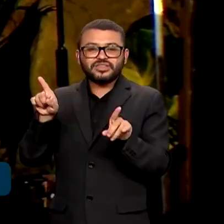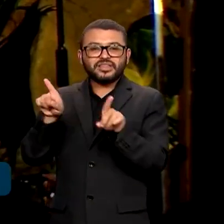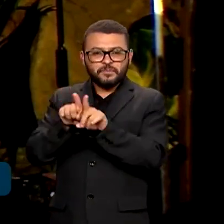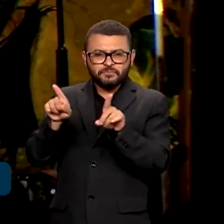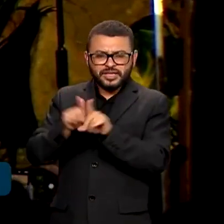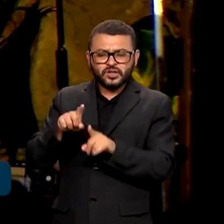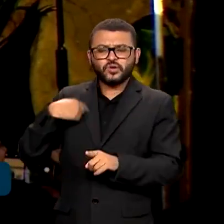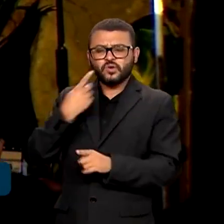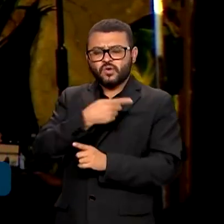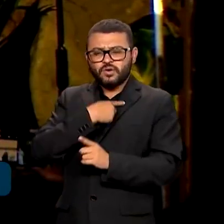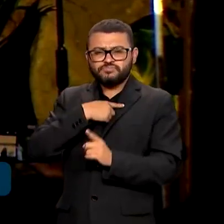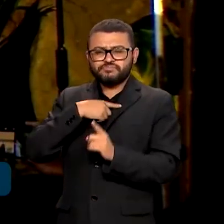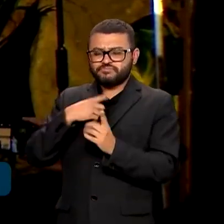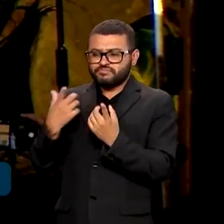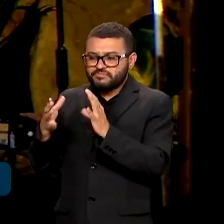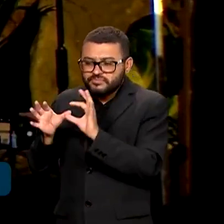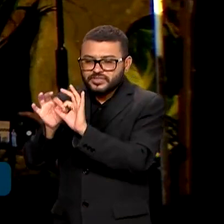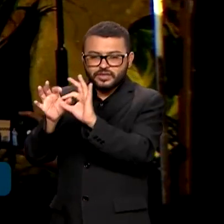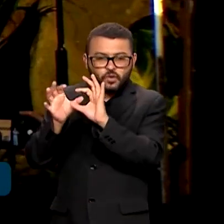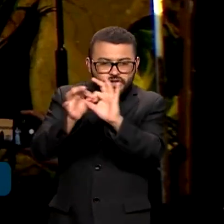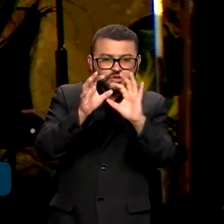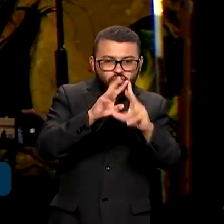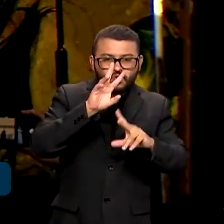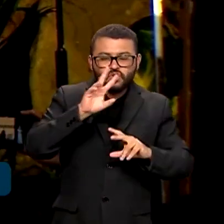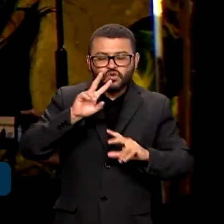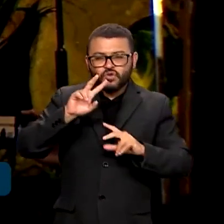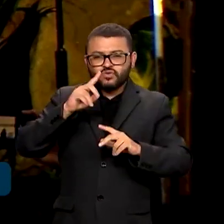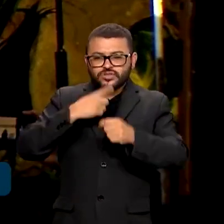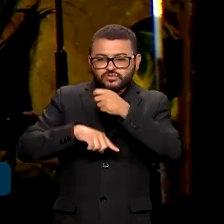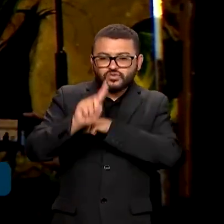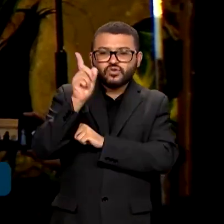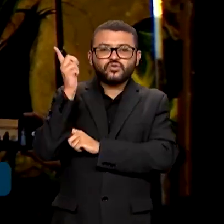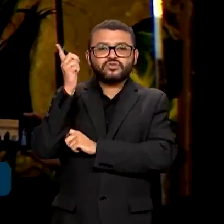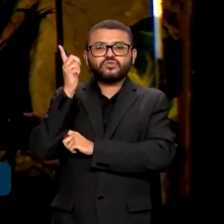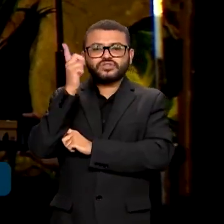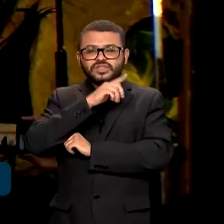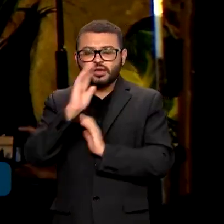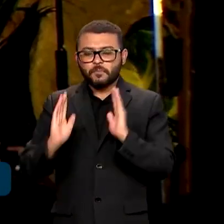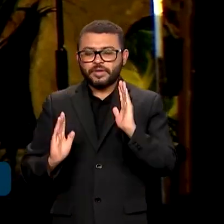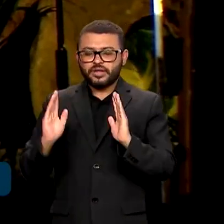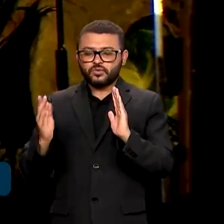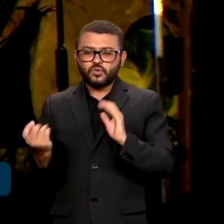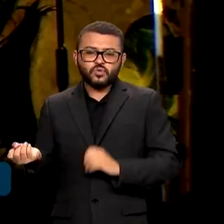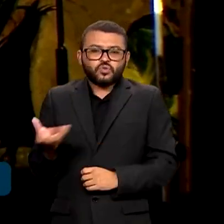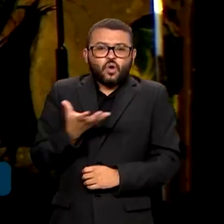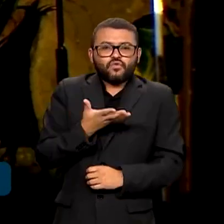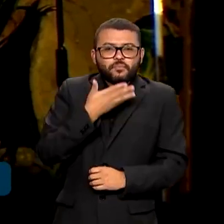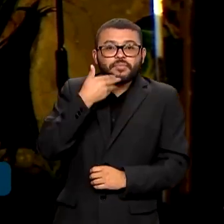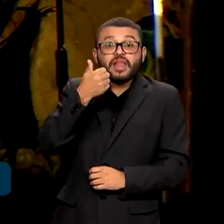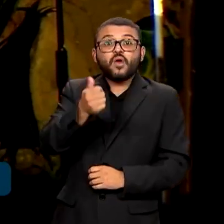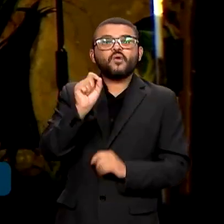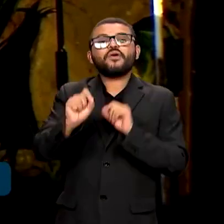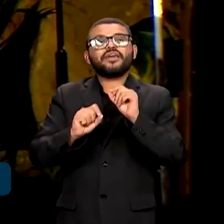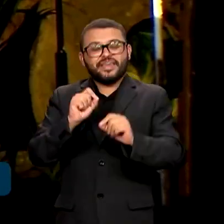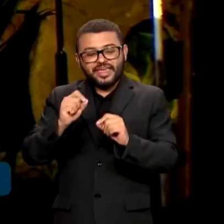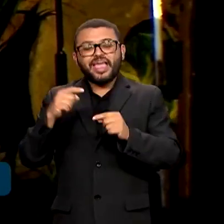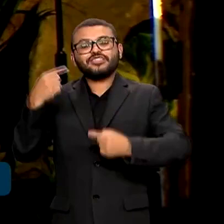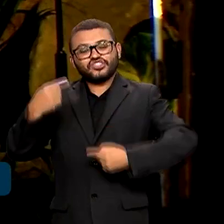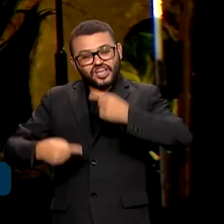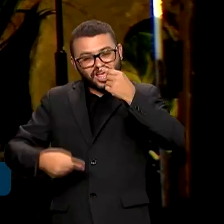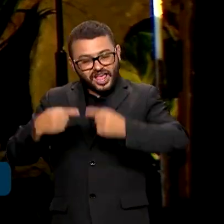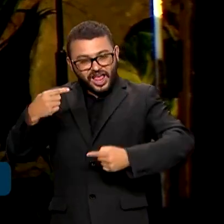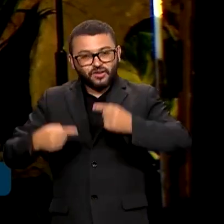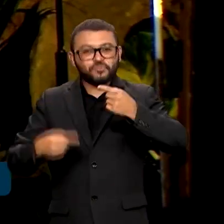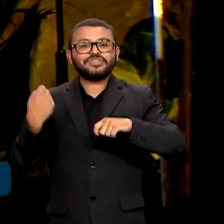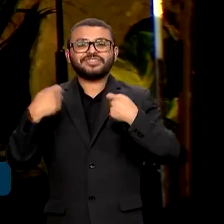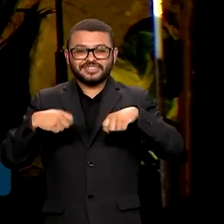nos somarmos para o esforço de um novo tempo. E esse tempo tem a ver com esses diálogos.